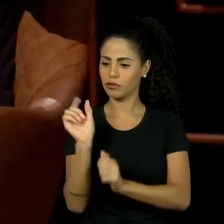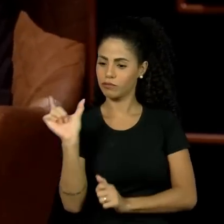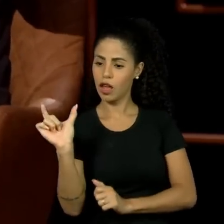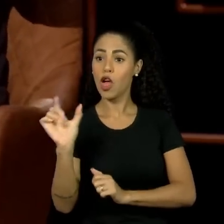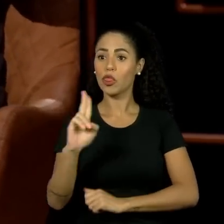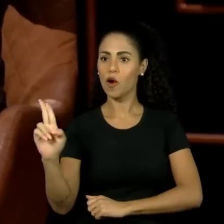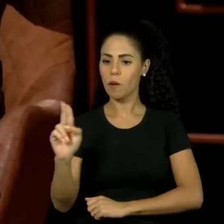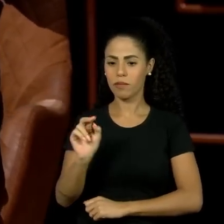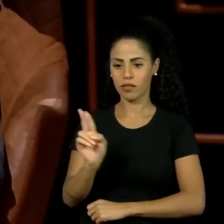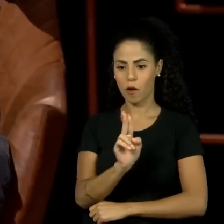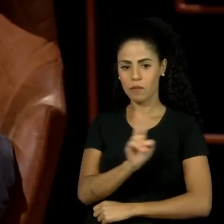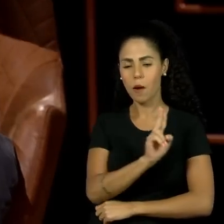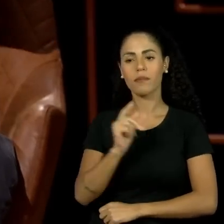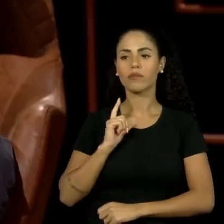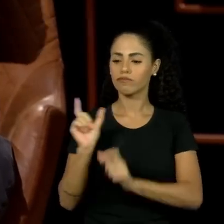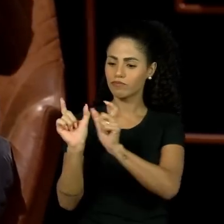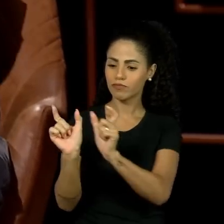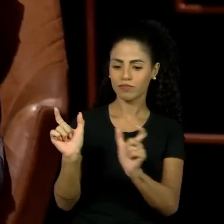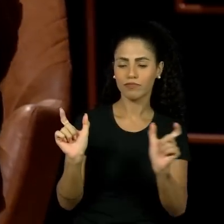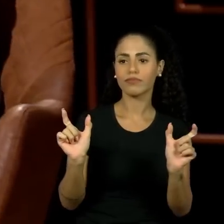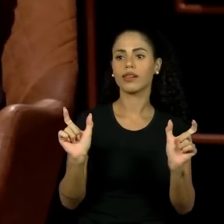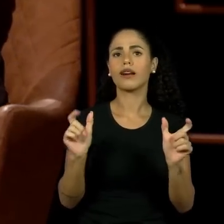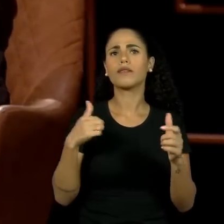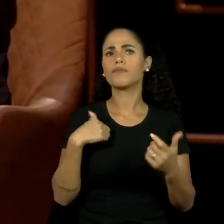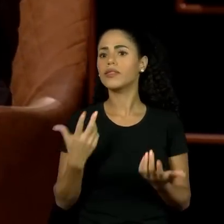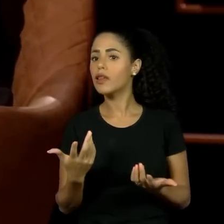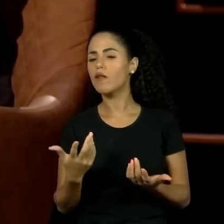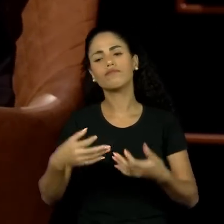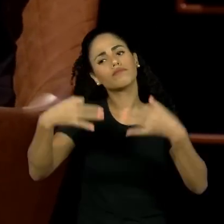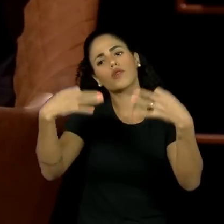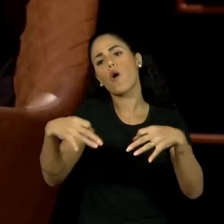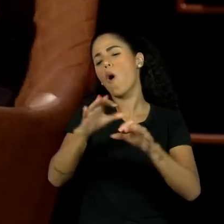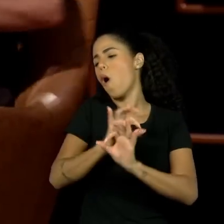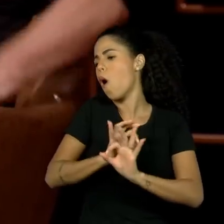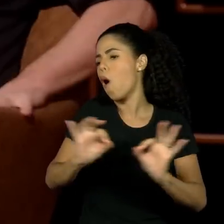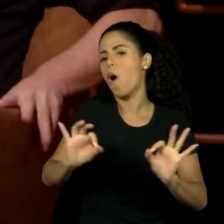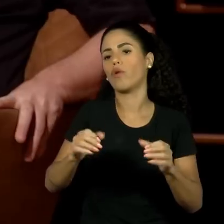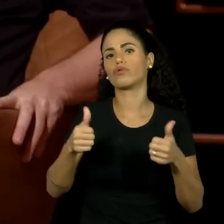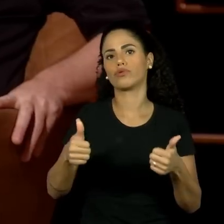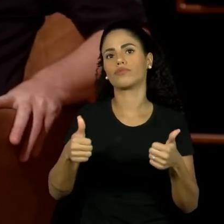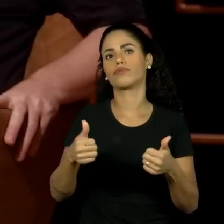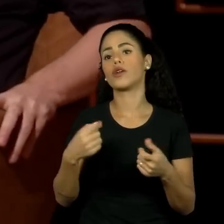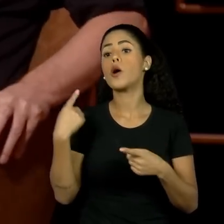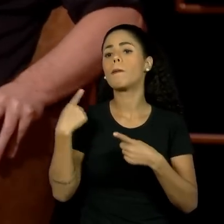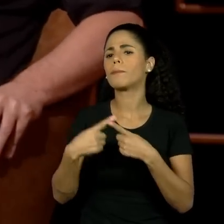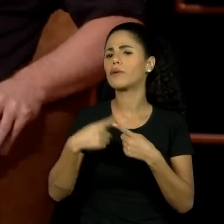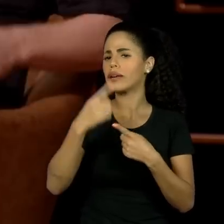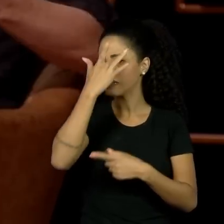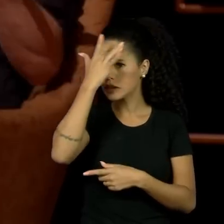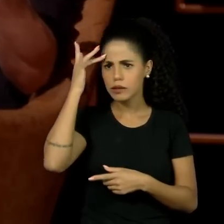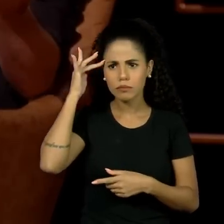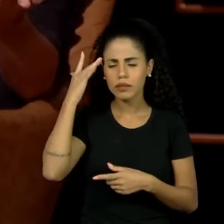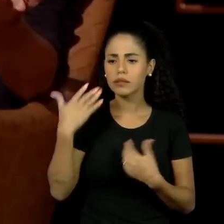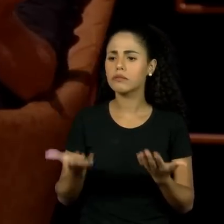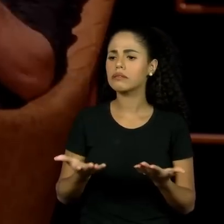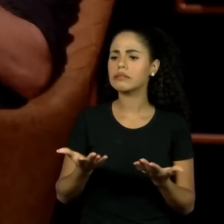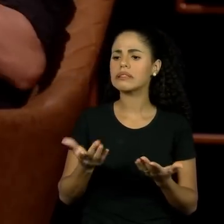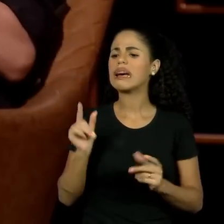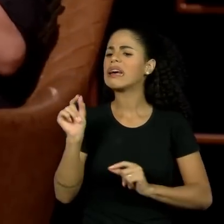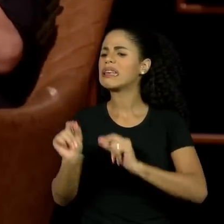assumi o Guilherme Leme Garcia. Nunca achei que fosse dar tanto problema, porque as pessoas não